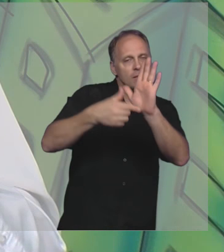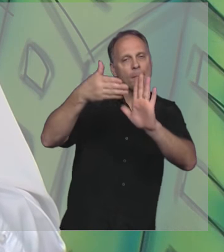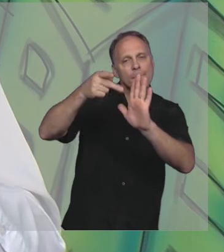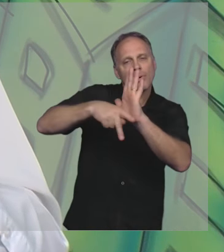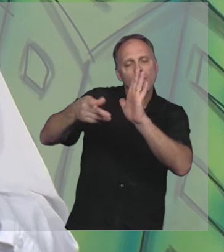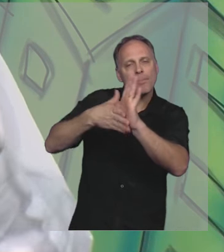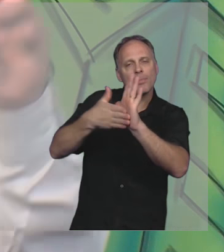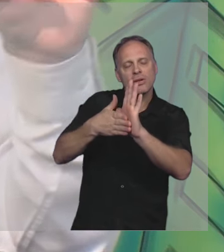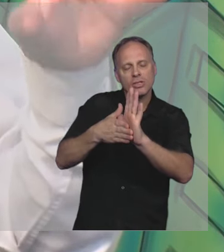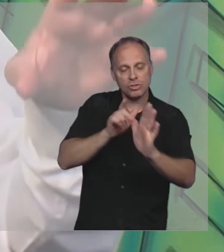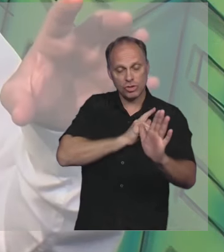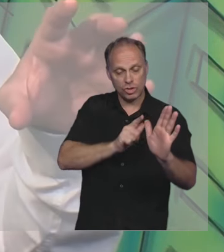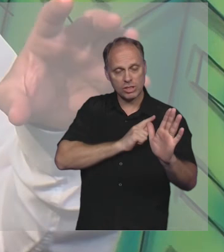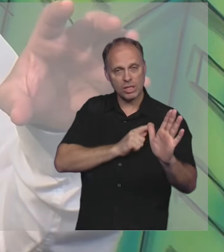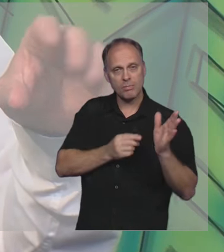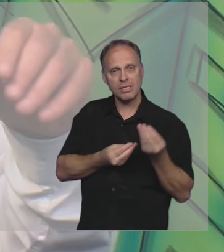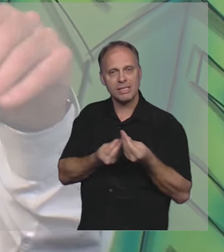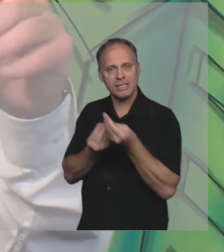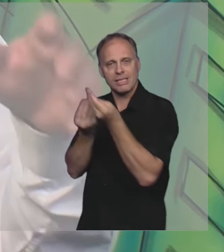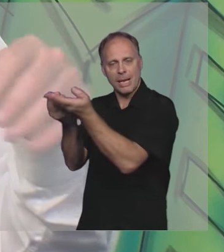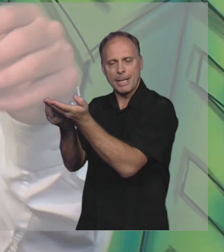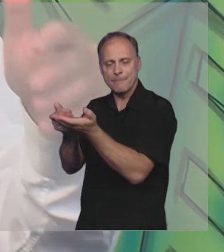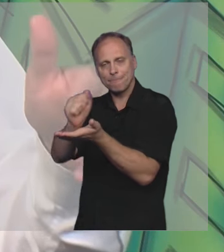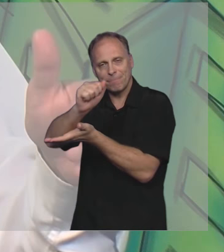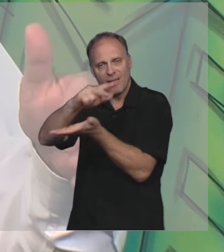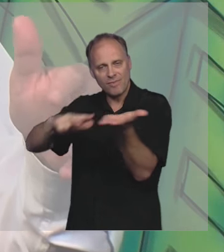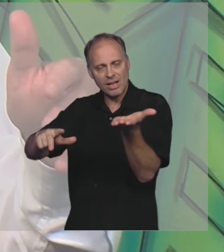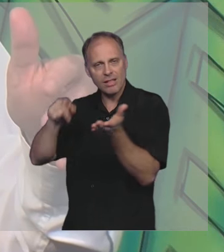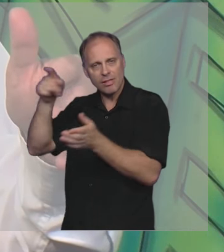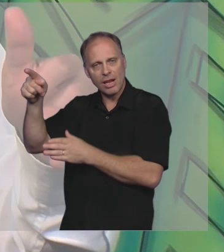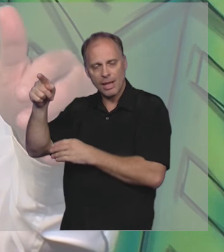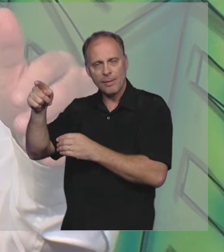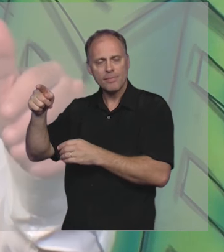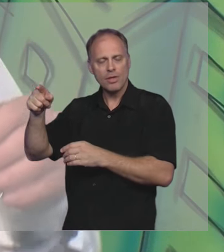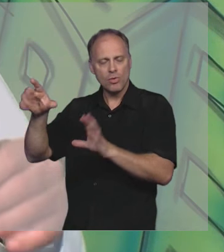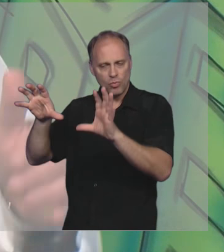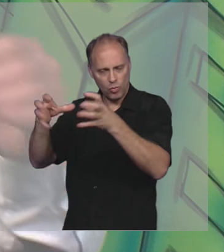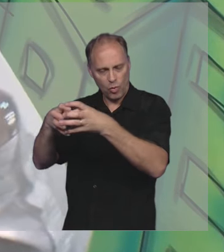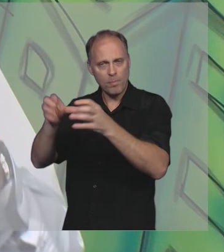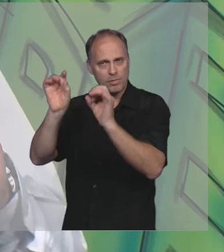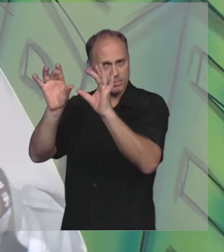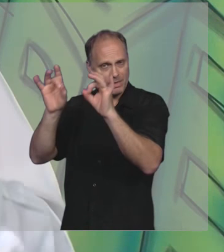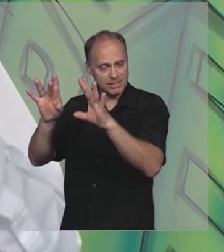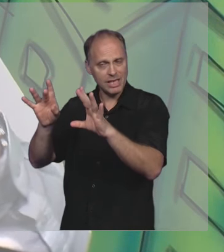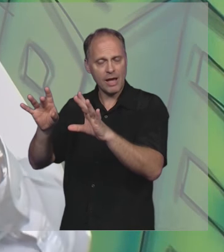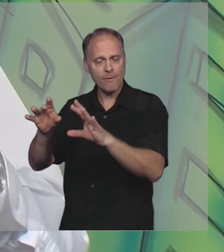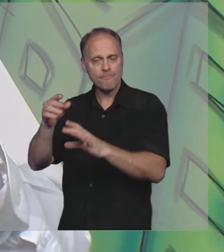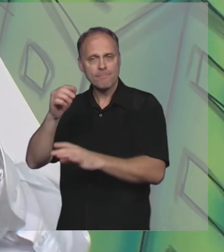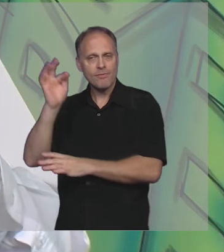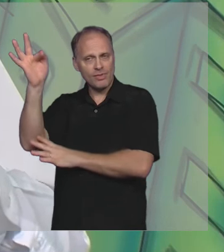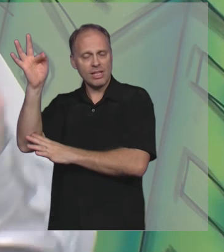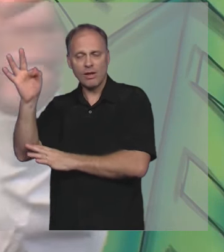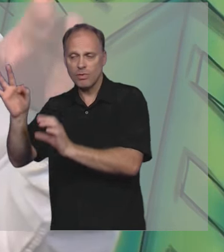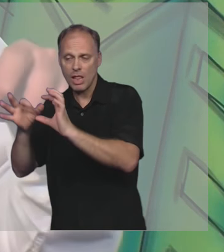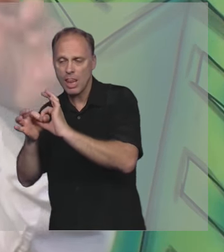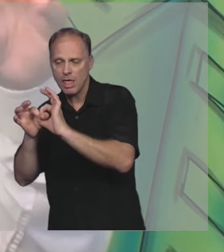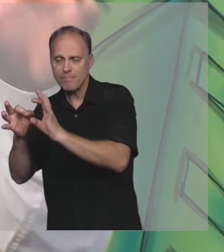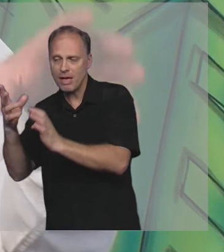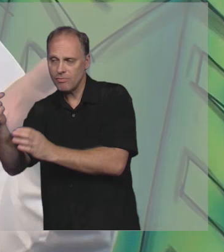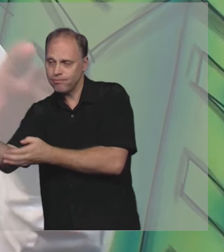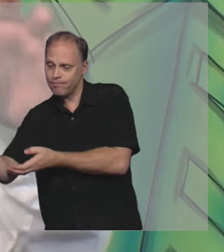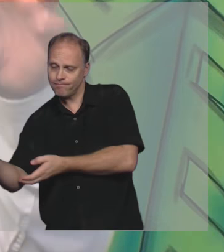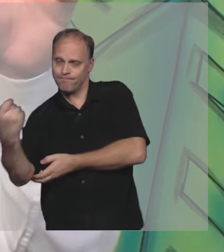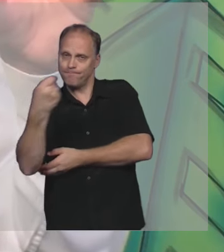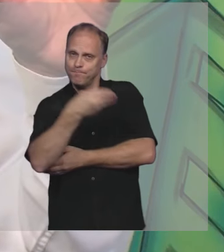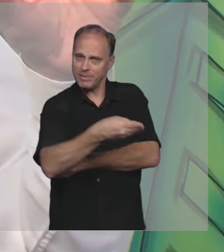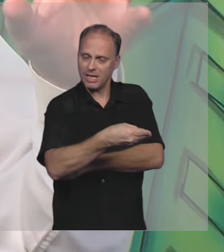gestão, né? Entrega esse projeto de gestão, ele é avaliado por uma Câmara Técnica a nível federal e é autorizado. Olha, o